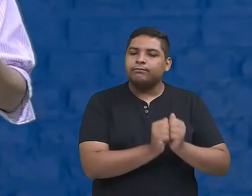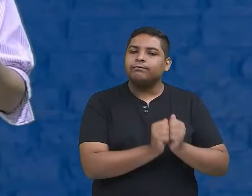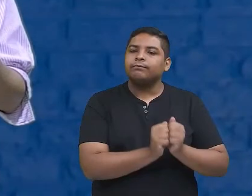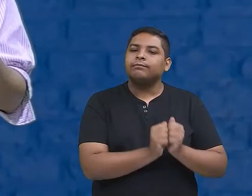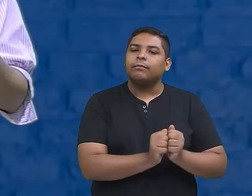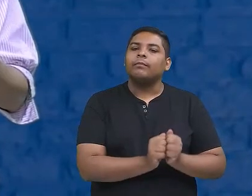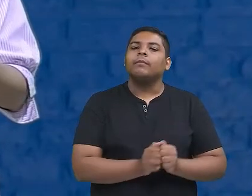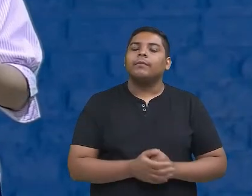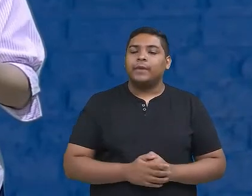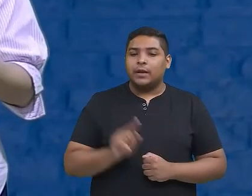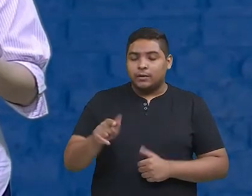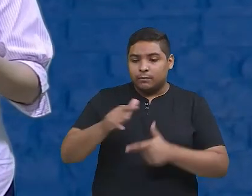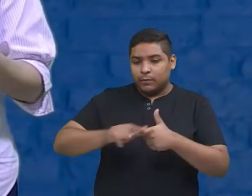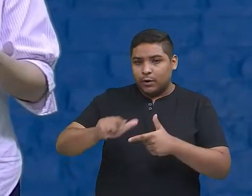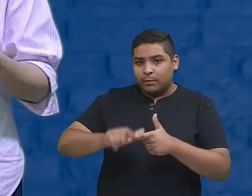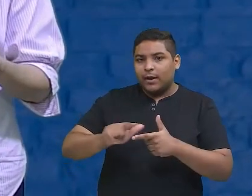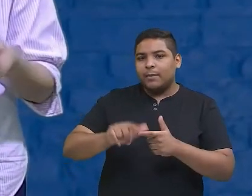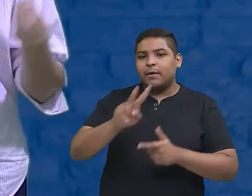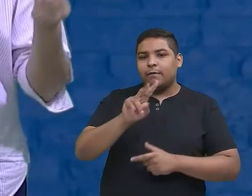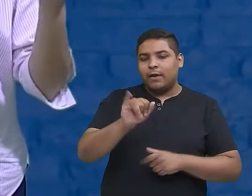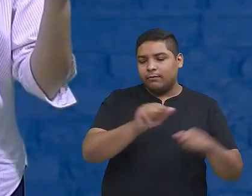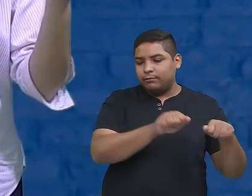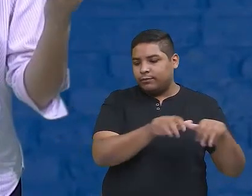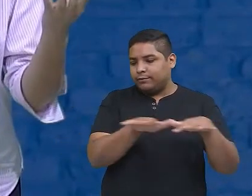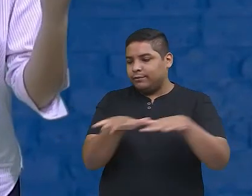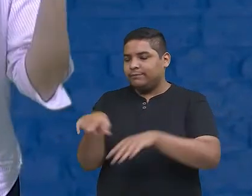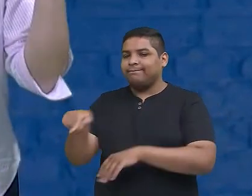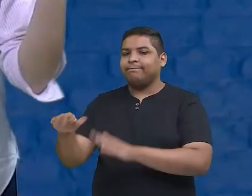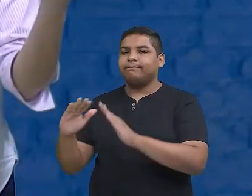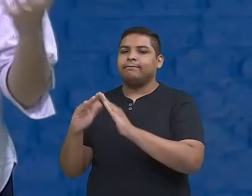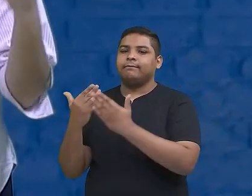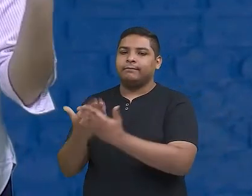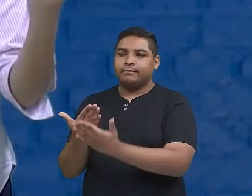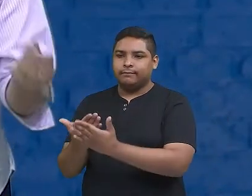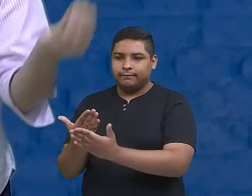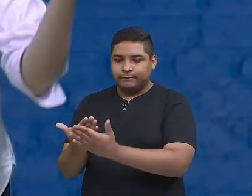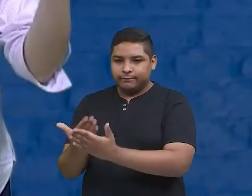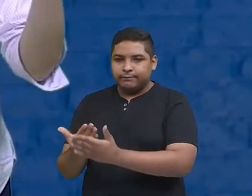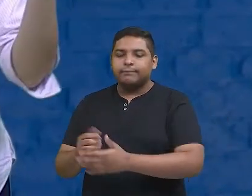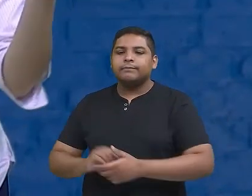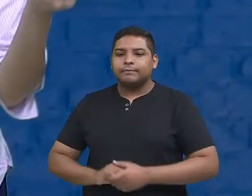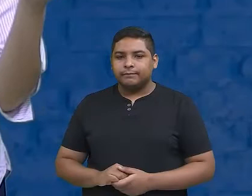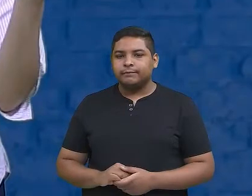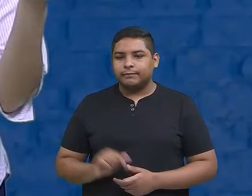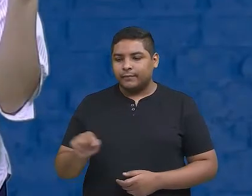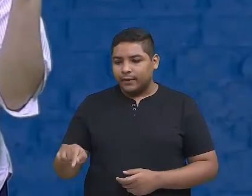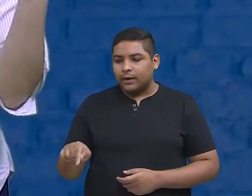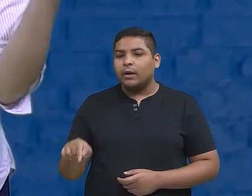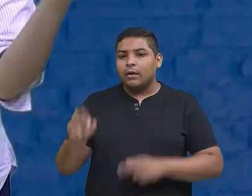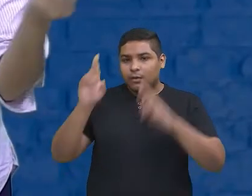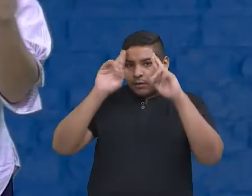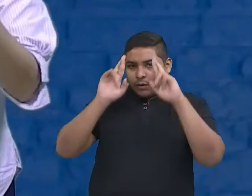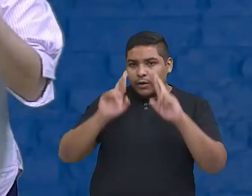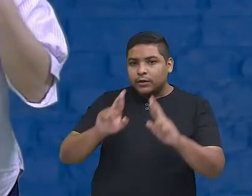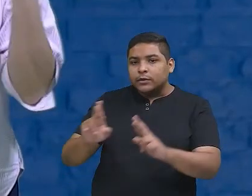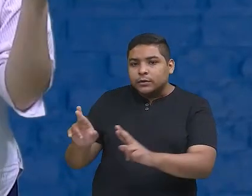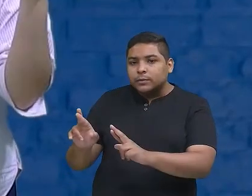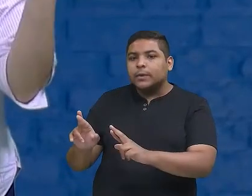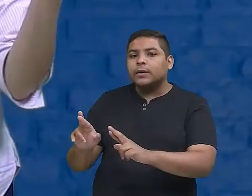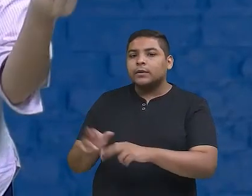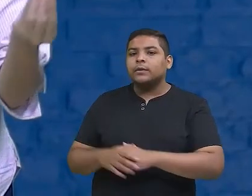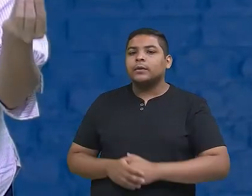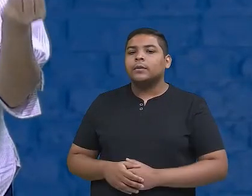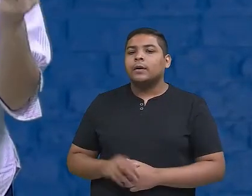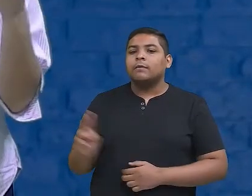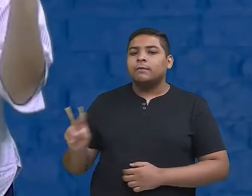na escola e vice-versa. Por exemplo, o respeito, o valor, a gente